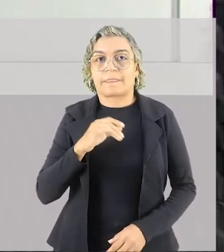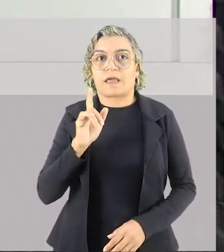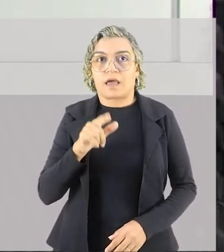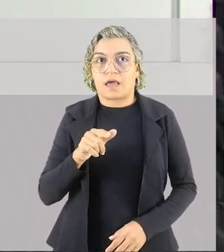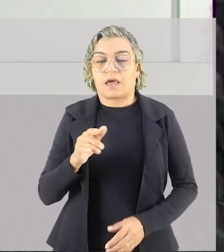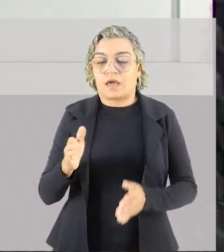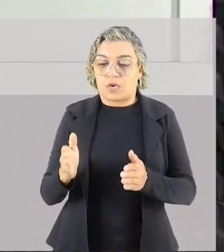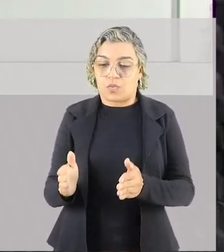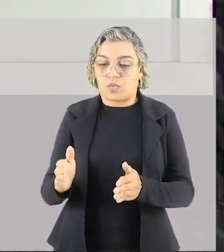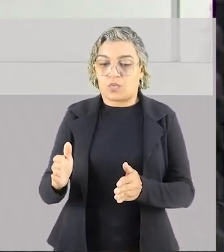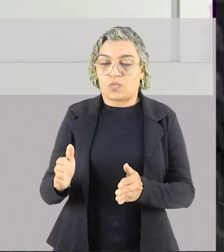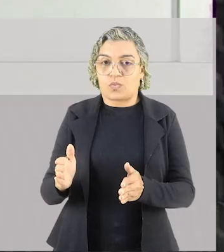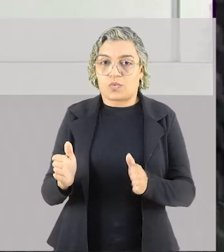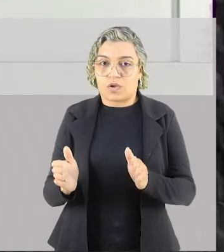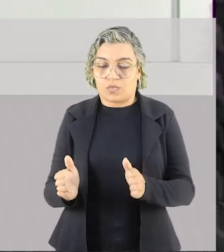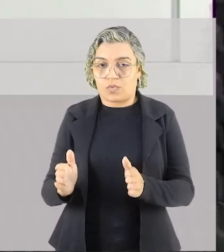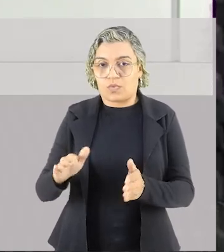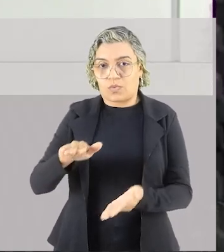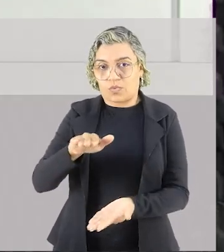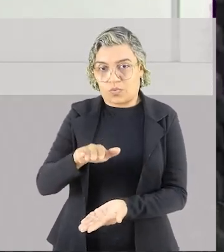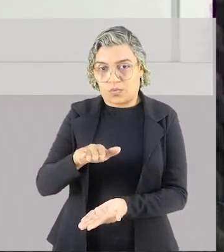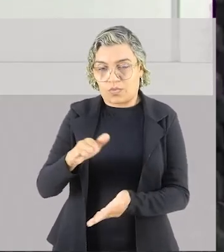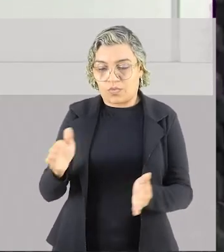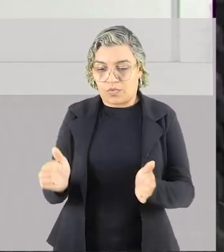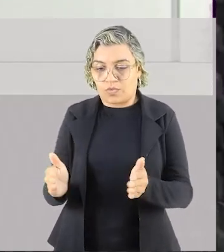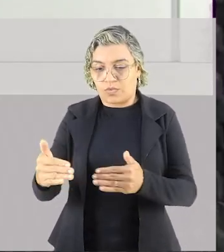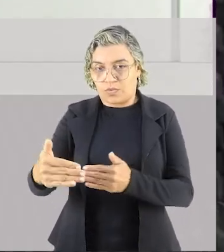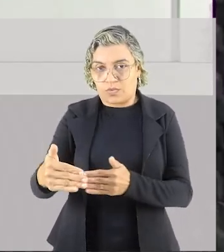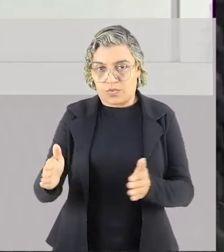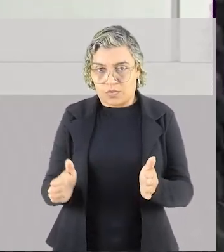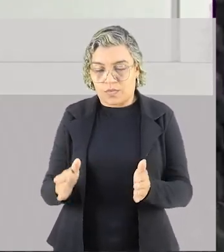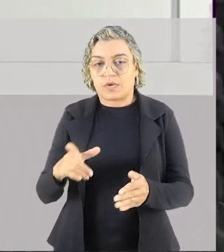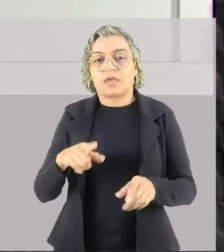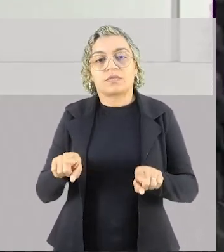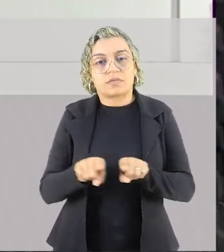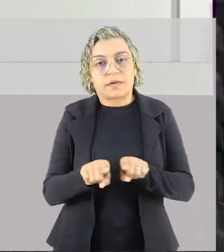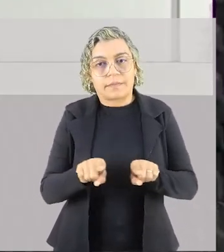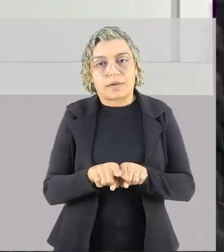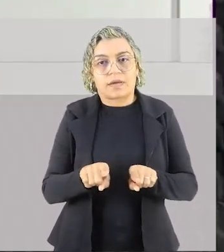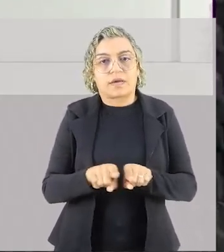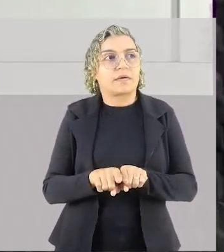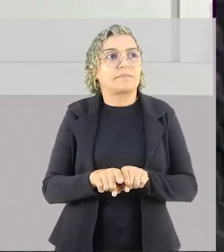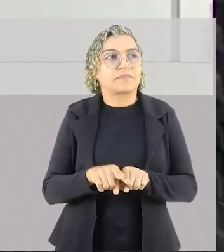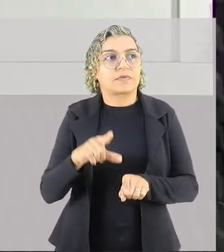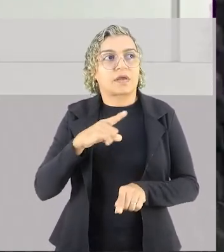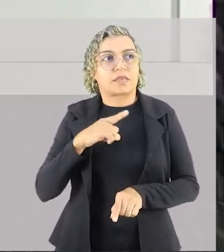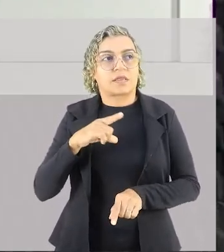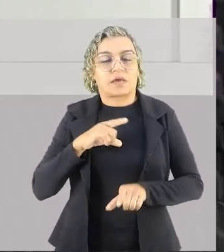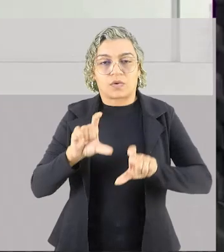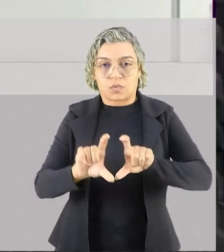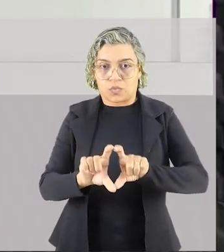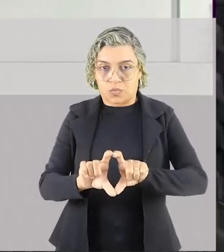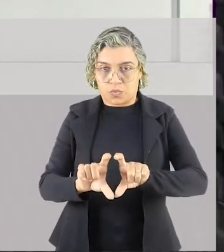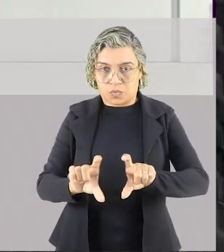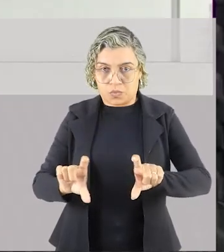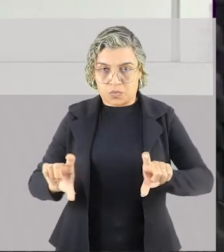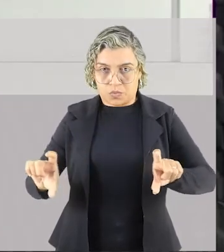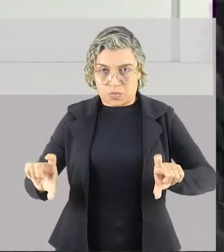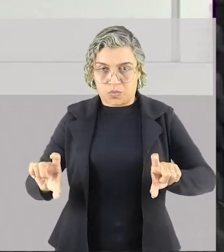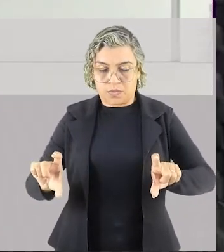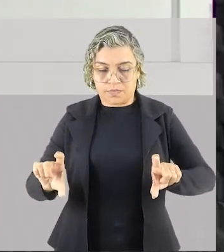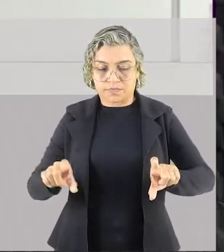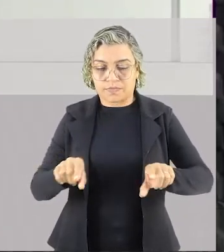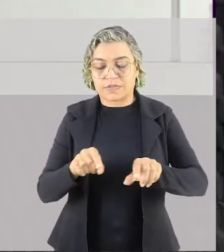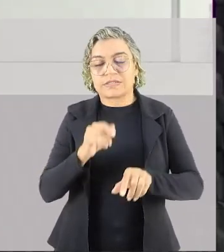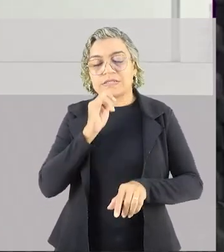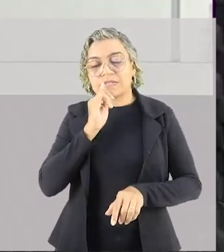arestas têm a mesma medida, e um paralelepípedo, que é um prisma retangular, cuja base é um retângulo,